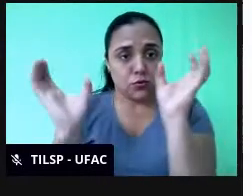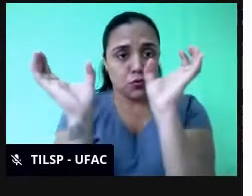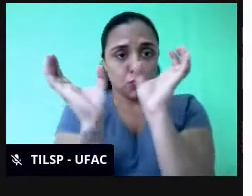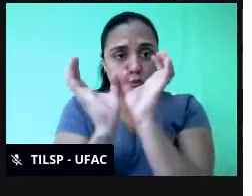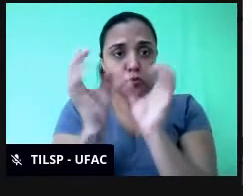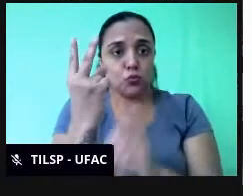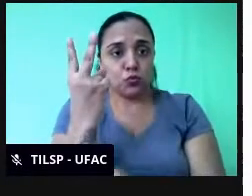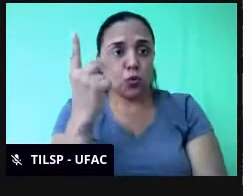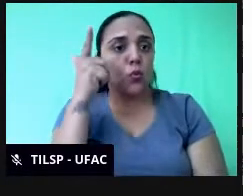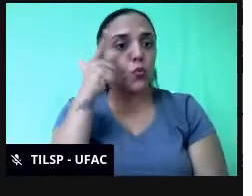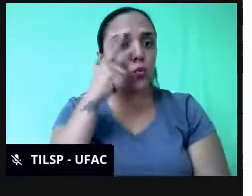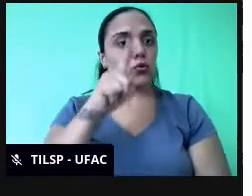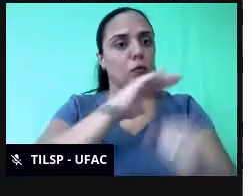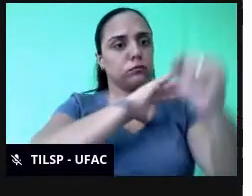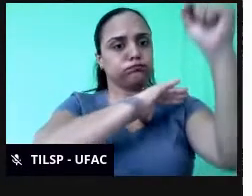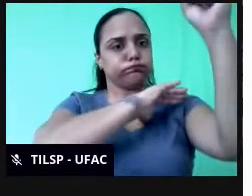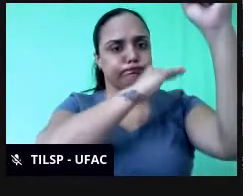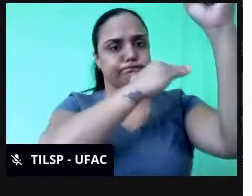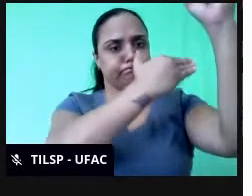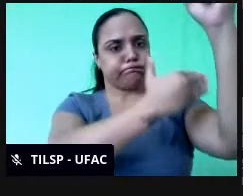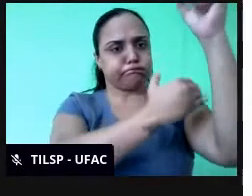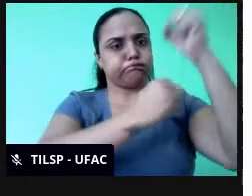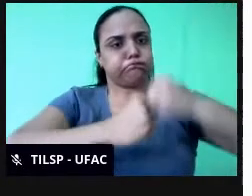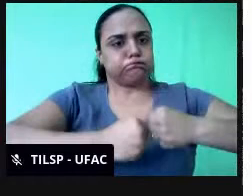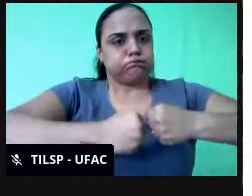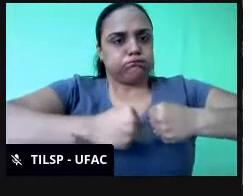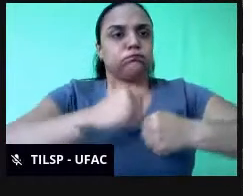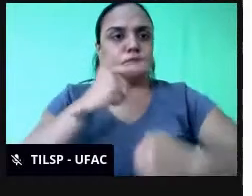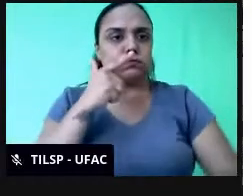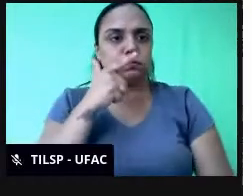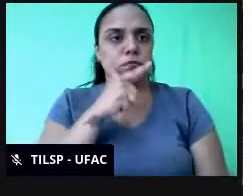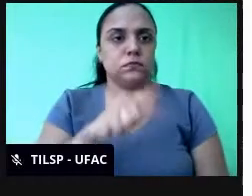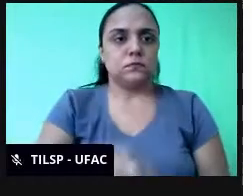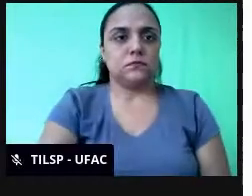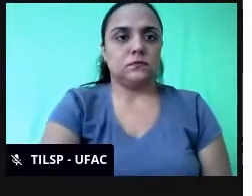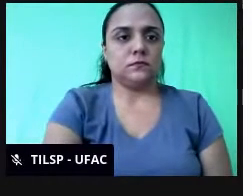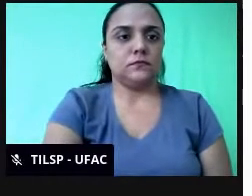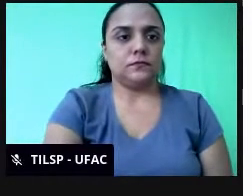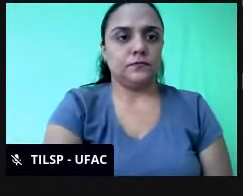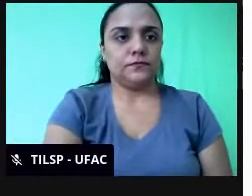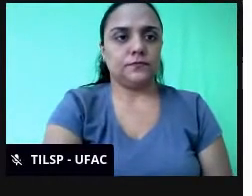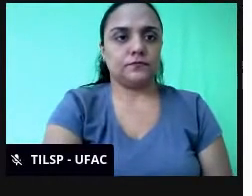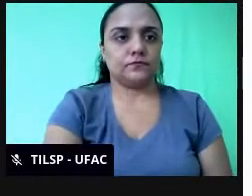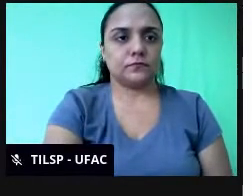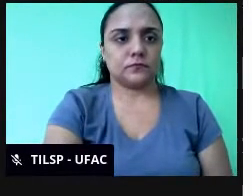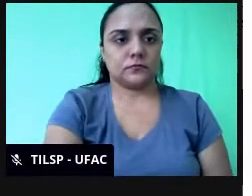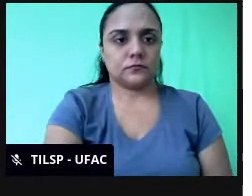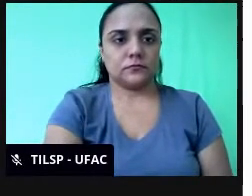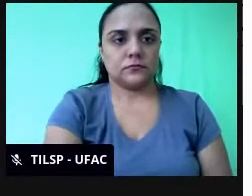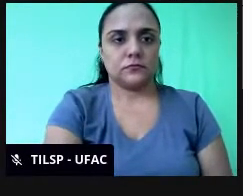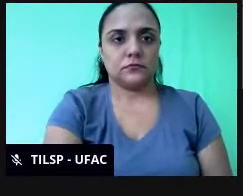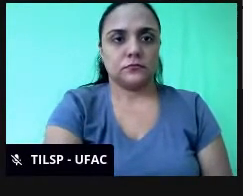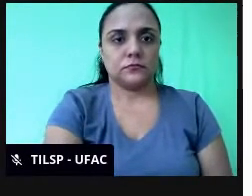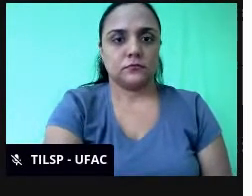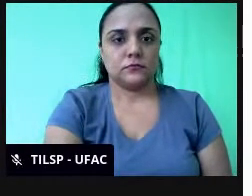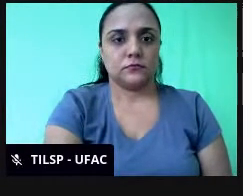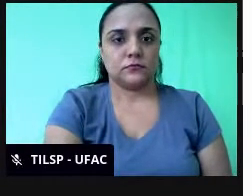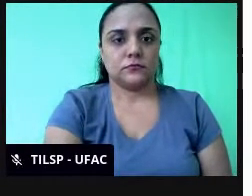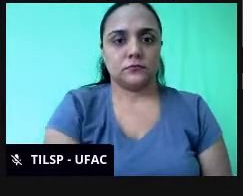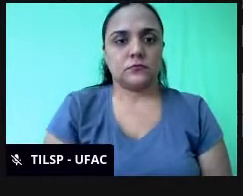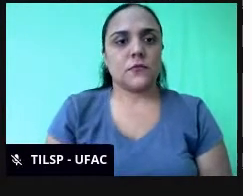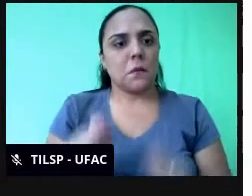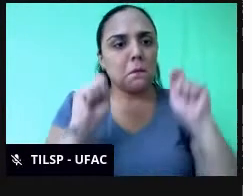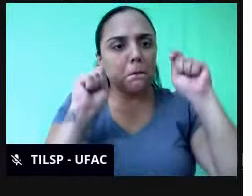massa muscular, tiveram melhora de performance, fazendo com que é possível, né? Isso é